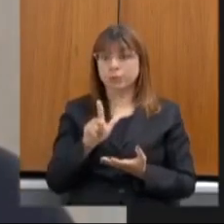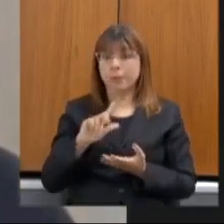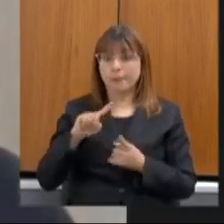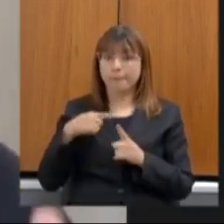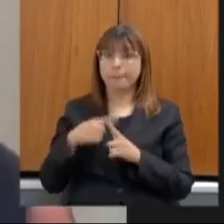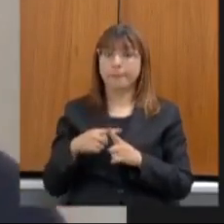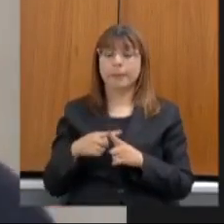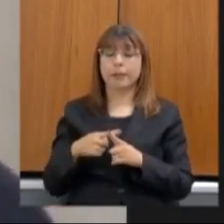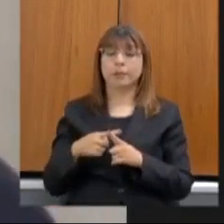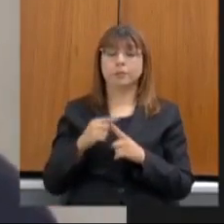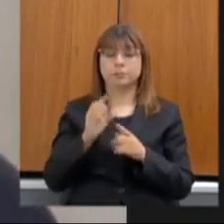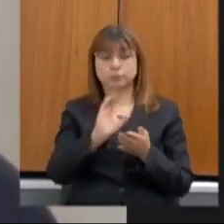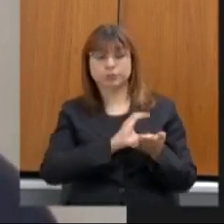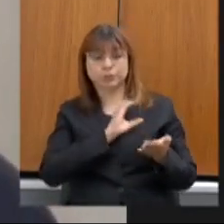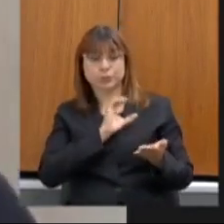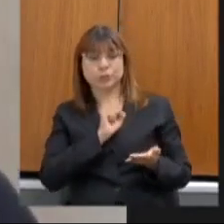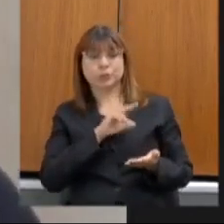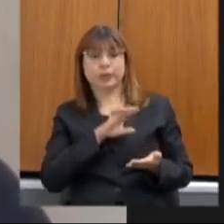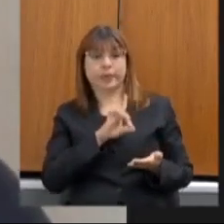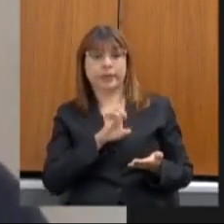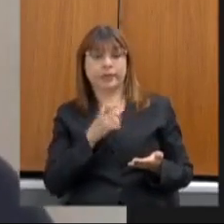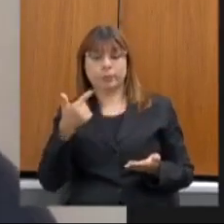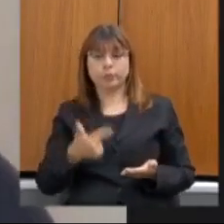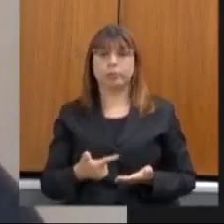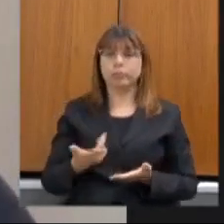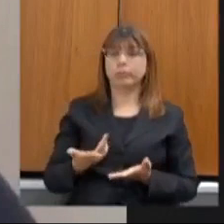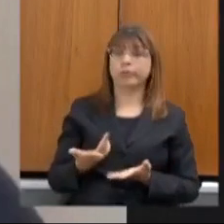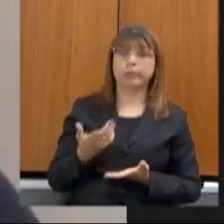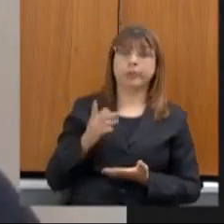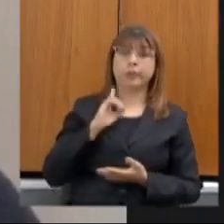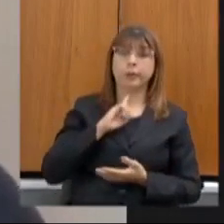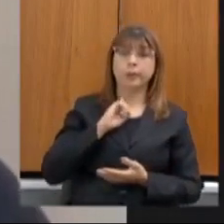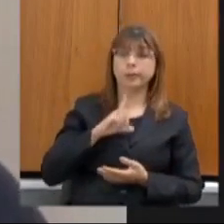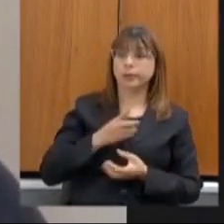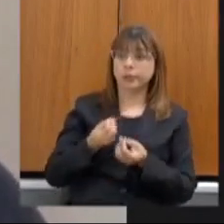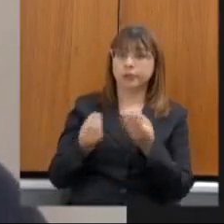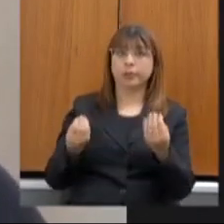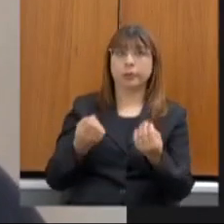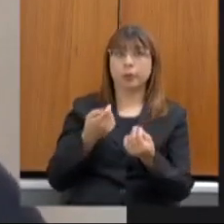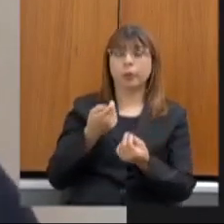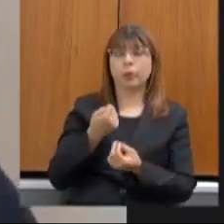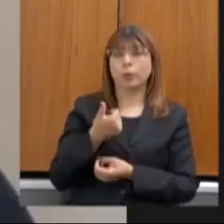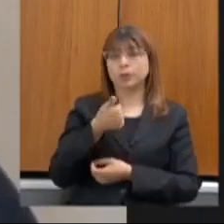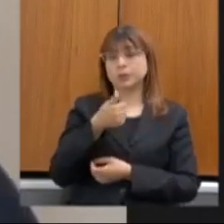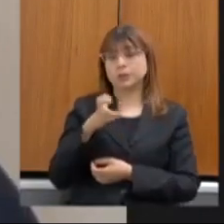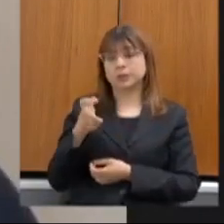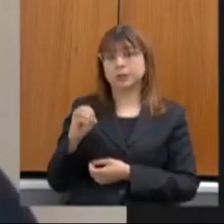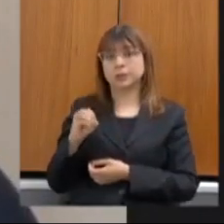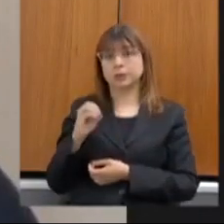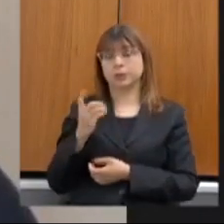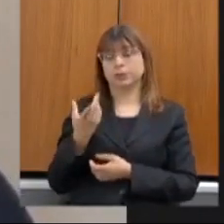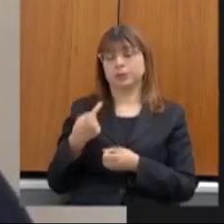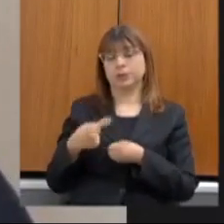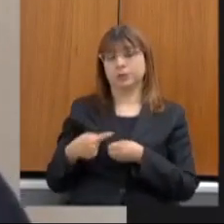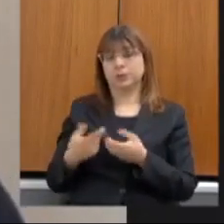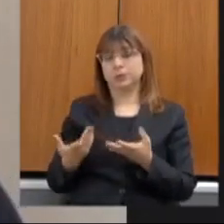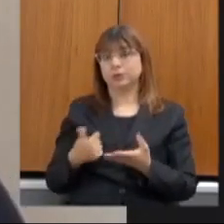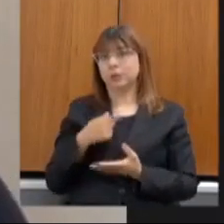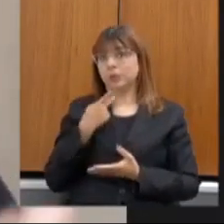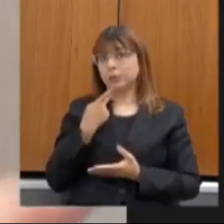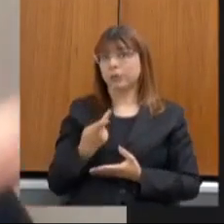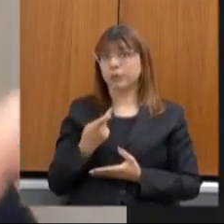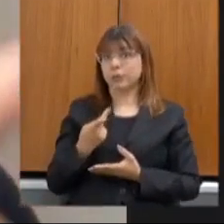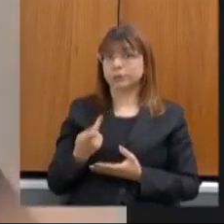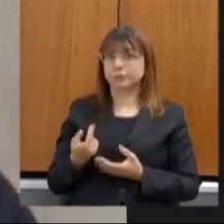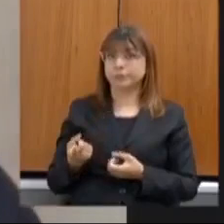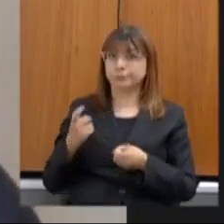mais recursos da Sudene do que Minas Gerais com cento e tantos municípios quase 150 municípios então quando eu